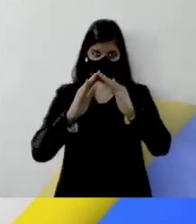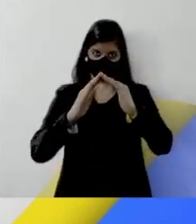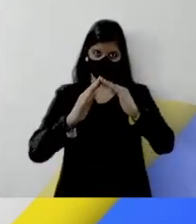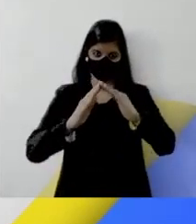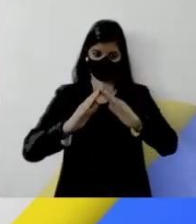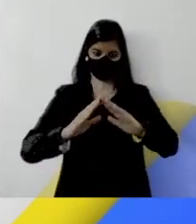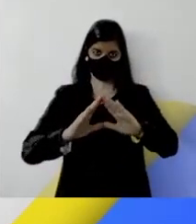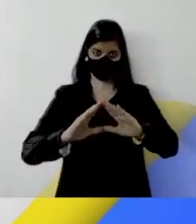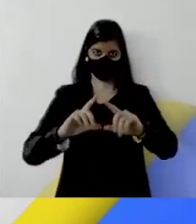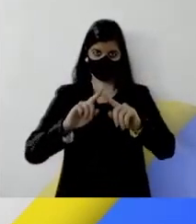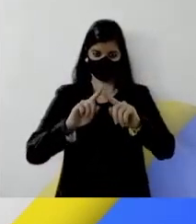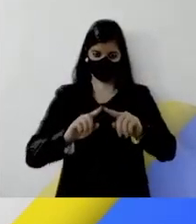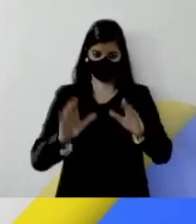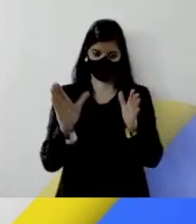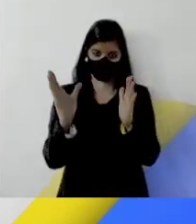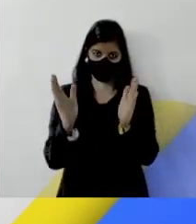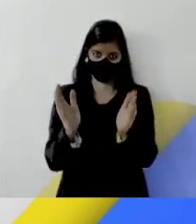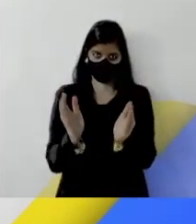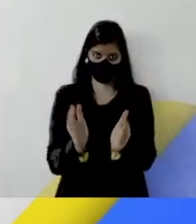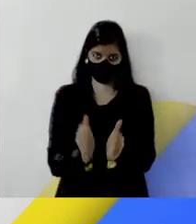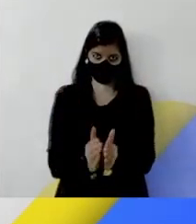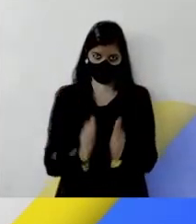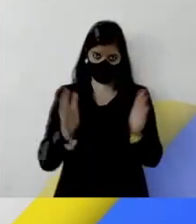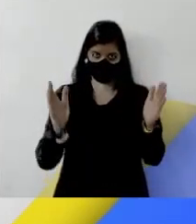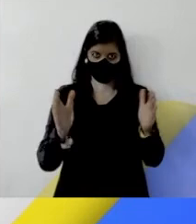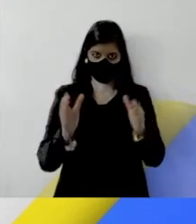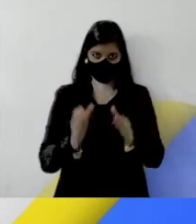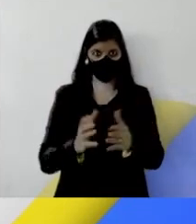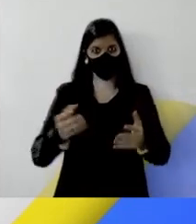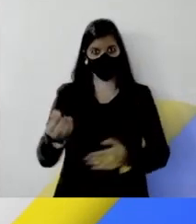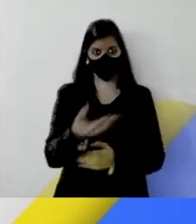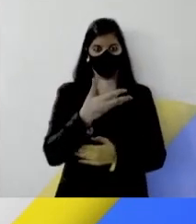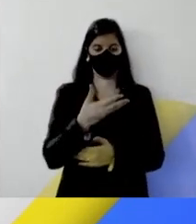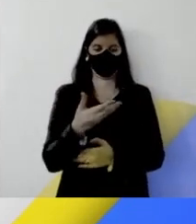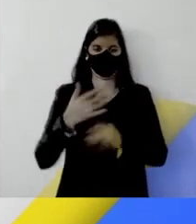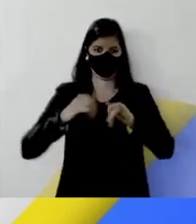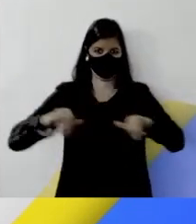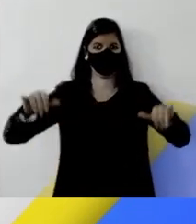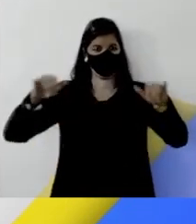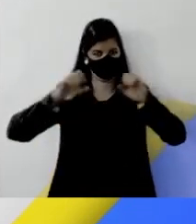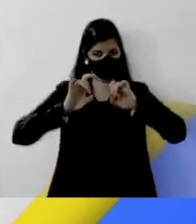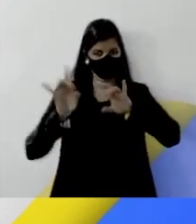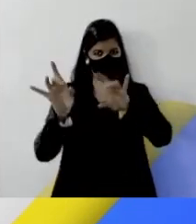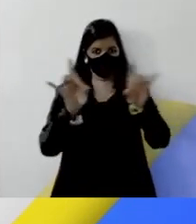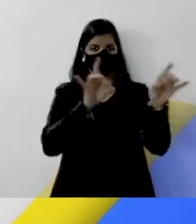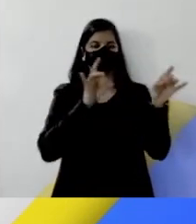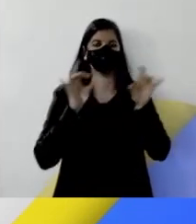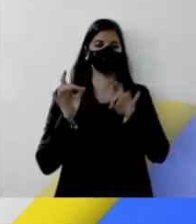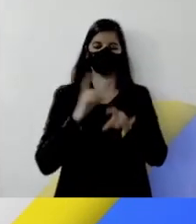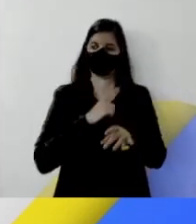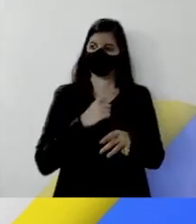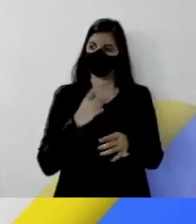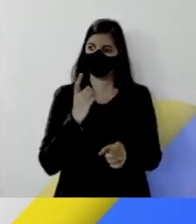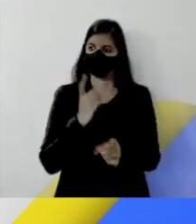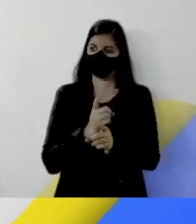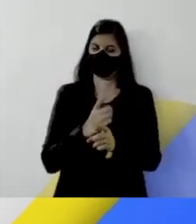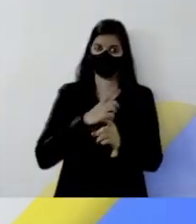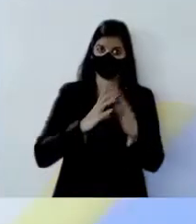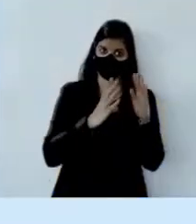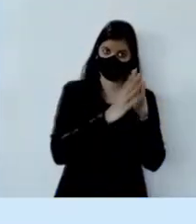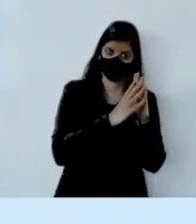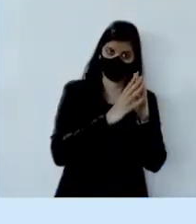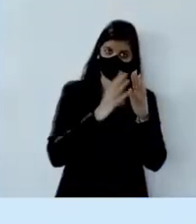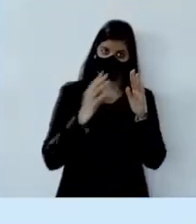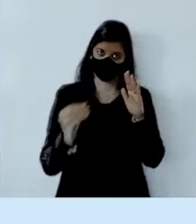pirâmide. Então, essas mesas, elas são bem atuais no mercado, né? Na nossa maquete física, a gente colocou um modelo na mesa